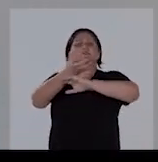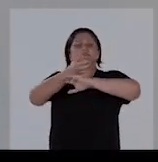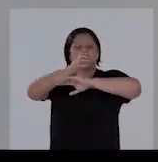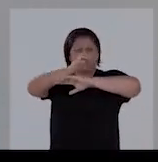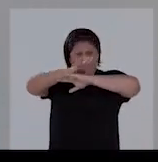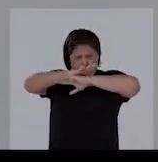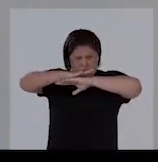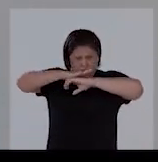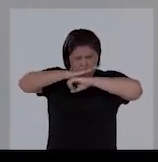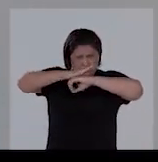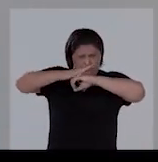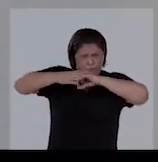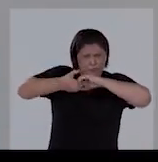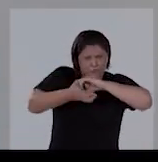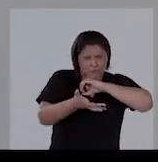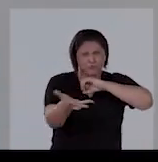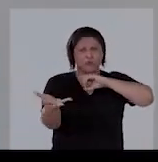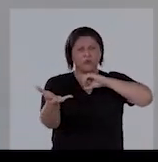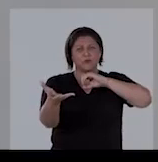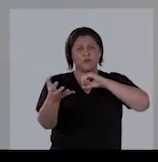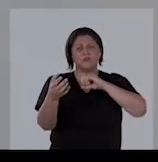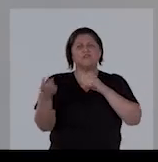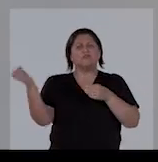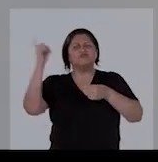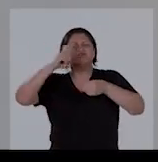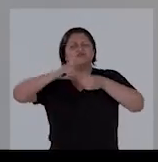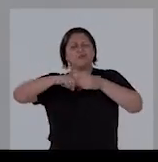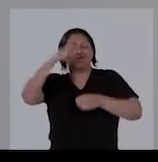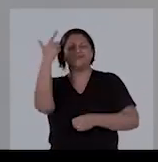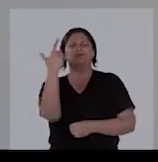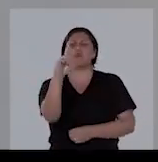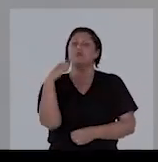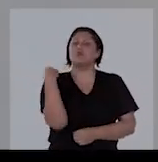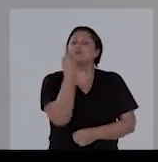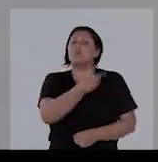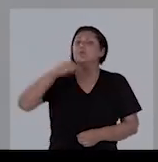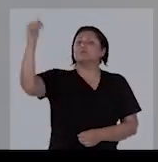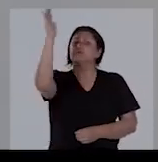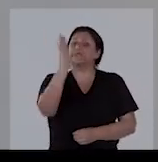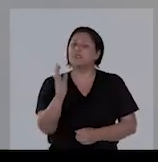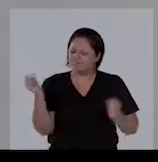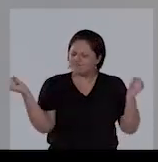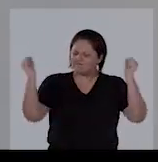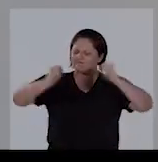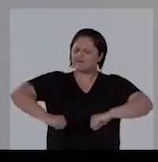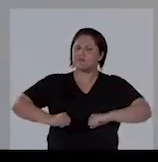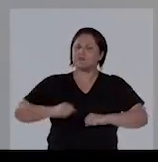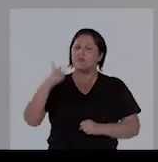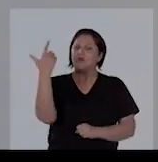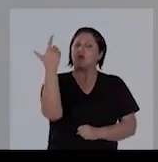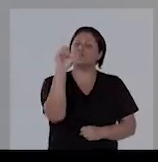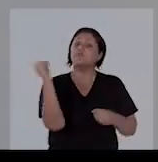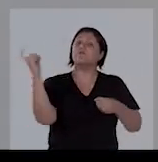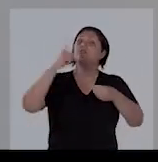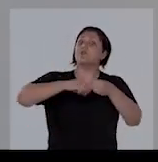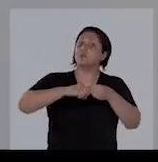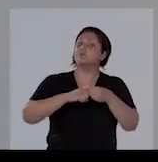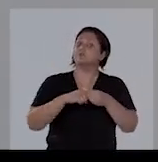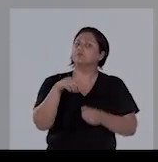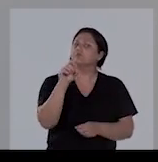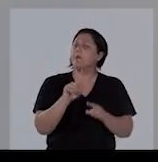e reconstruir nossa democracia elegendo diretamente um novo presidente nós brasileiros somos